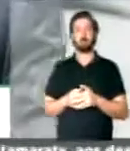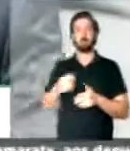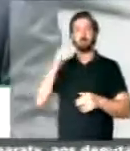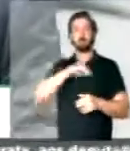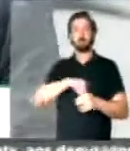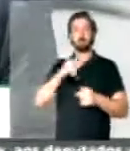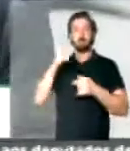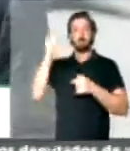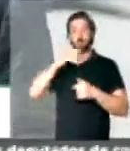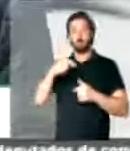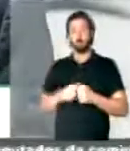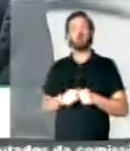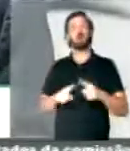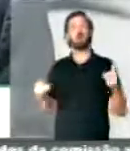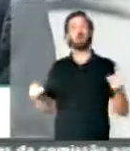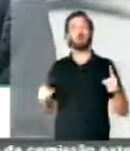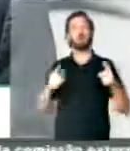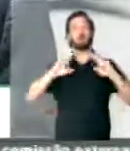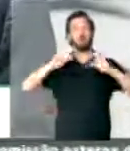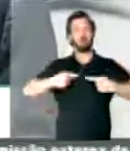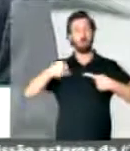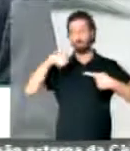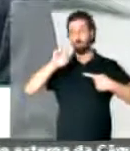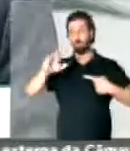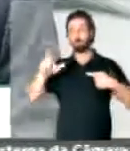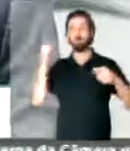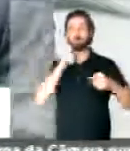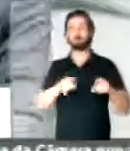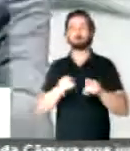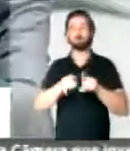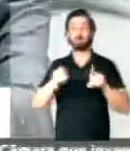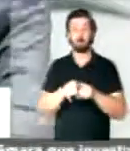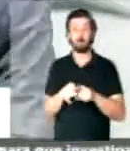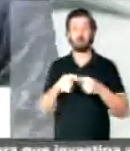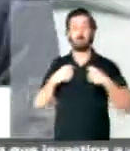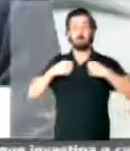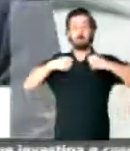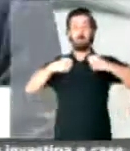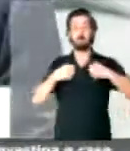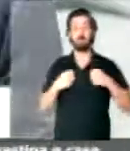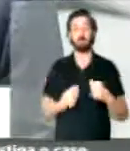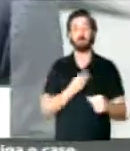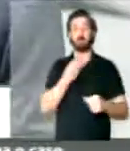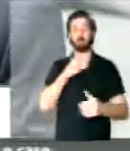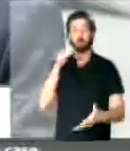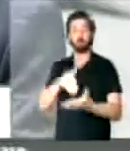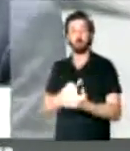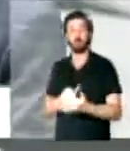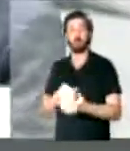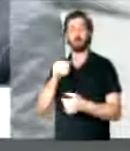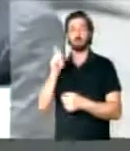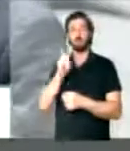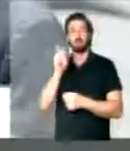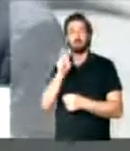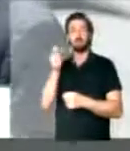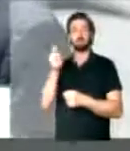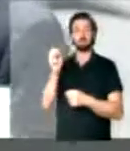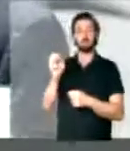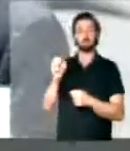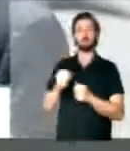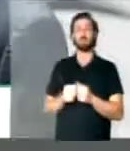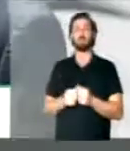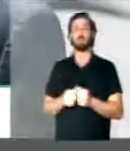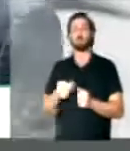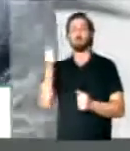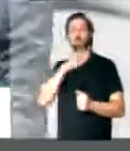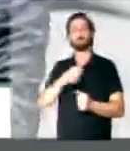só moral, mas também o reconhecimento para que possam ter alongado a sua vida final de trabalho, depois dos 55, 60 anos de idade,